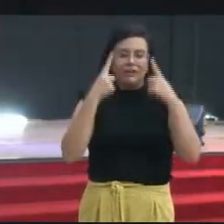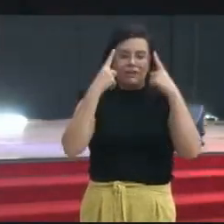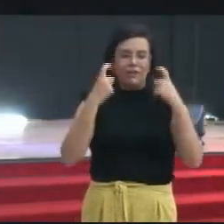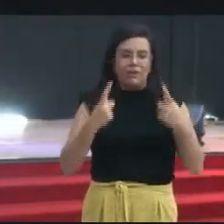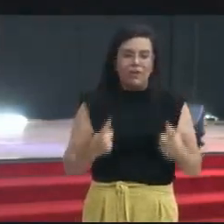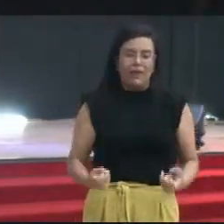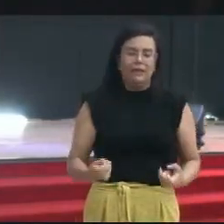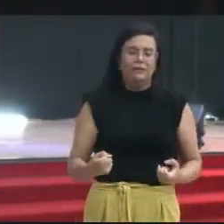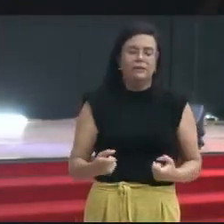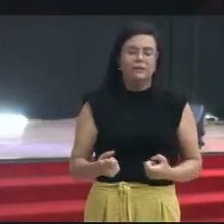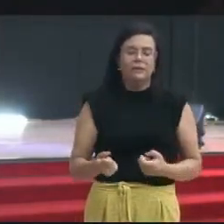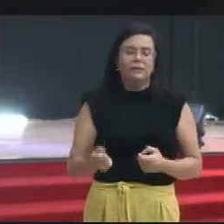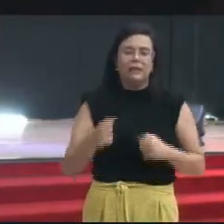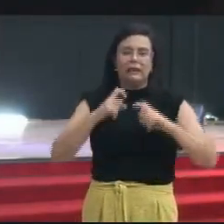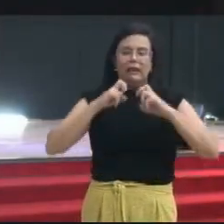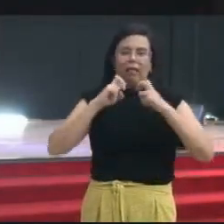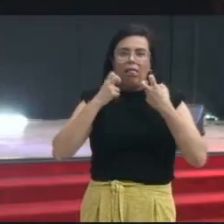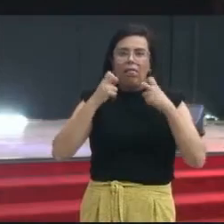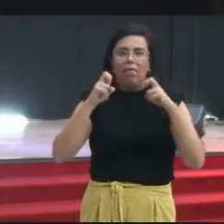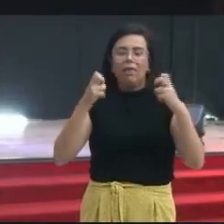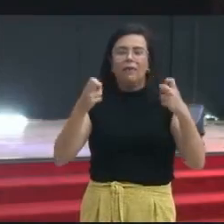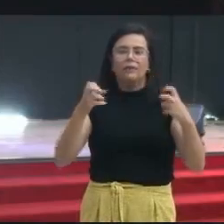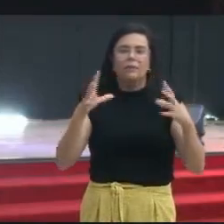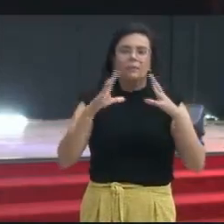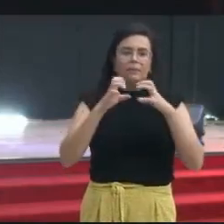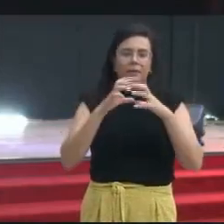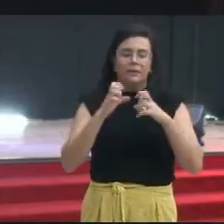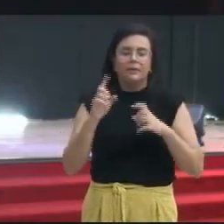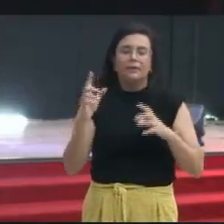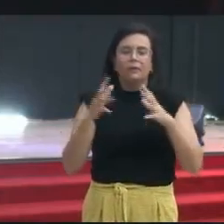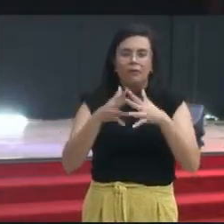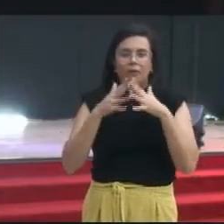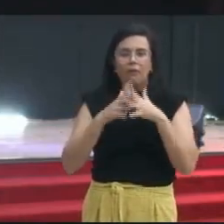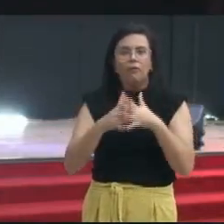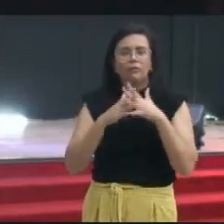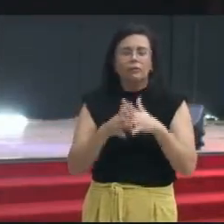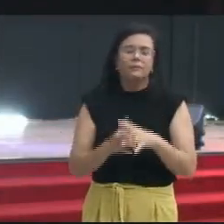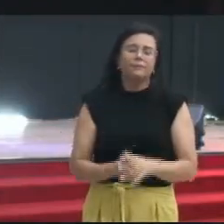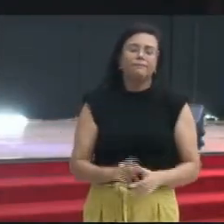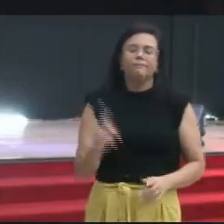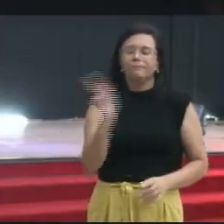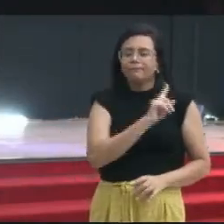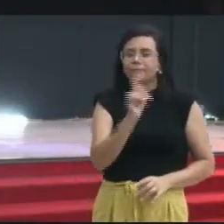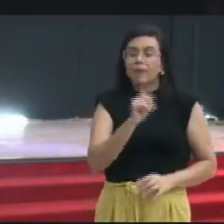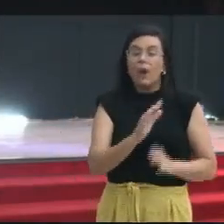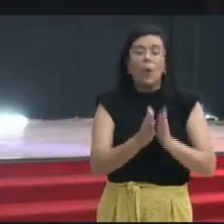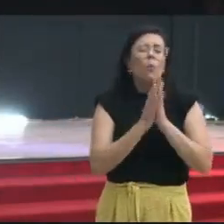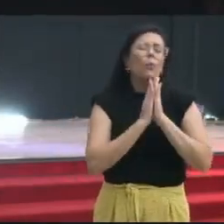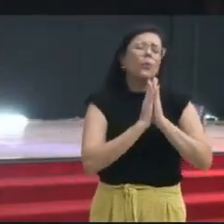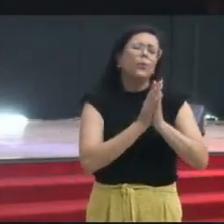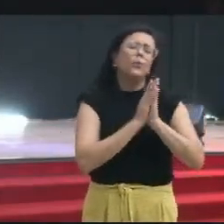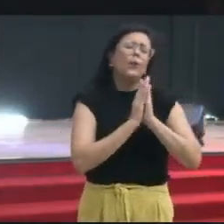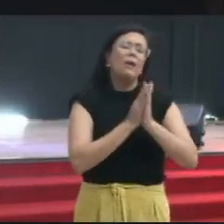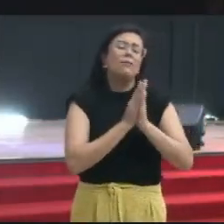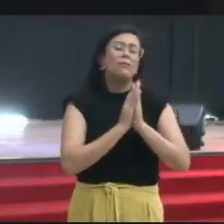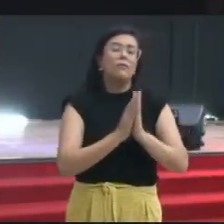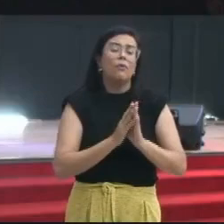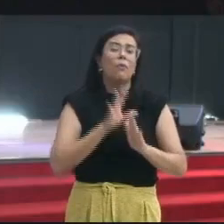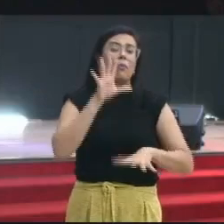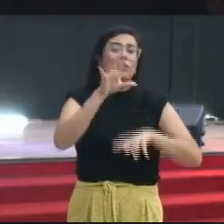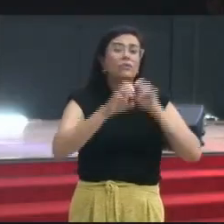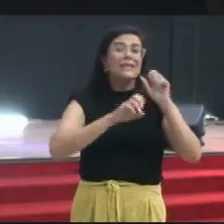de grito. Não, por favor, traga o céu para dentro da sua casa,